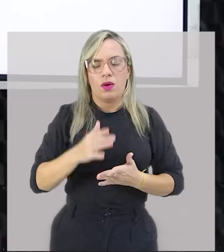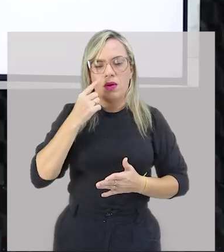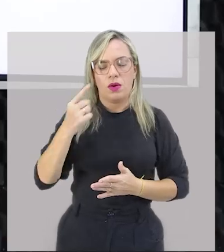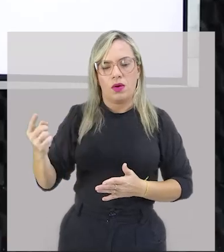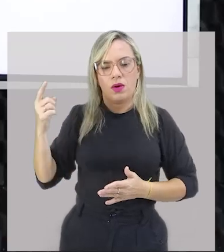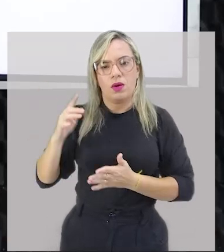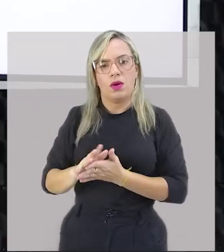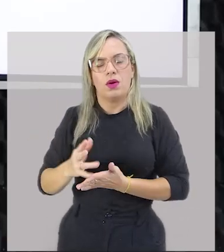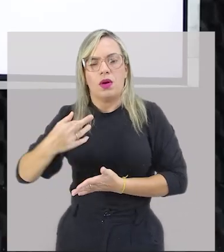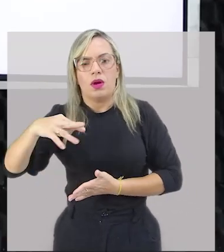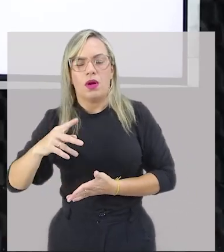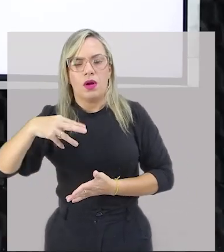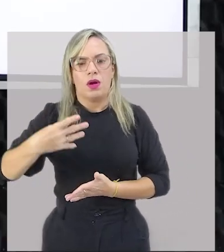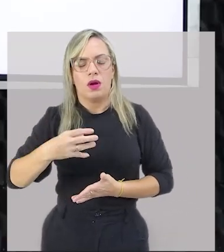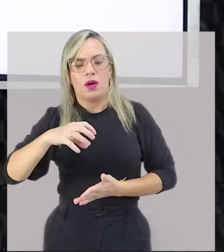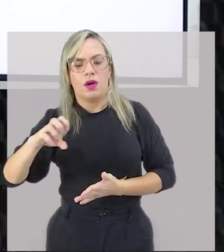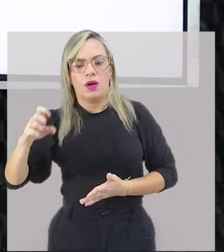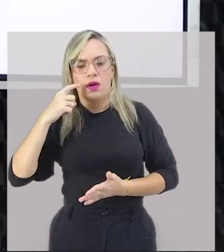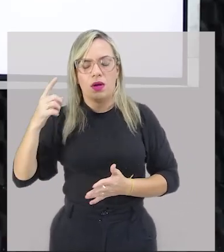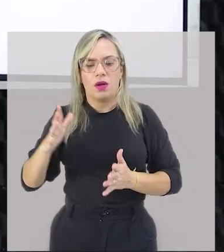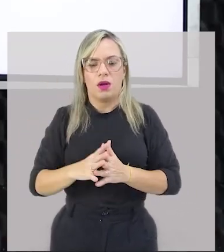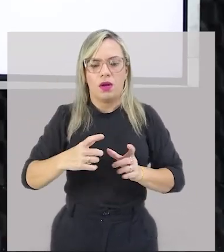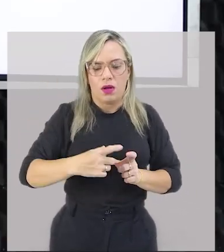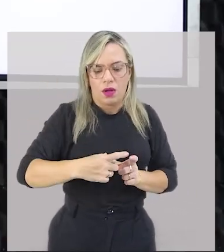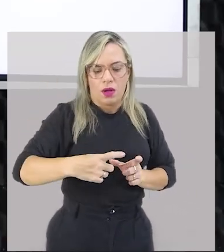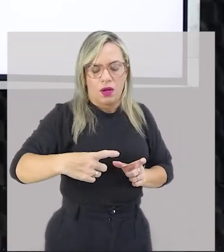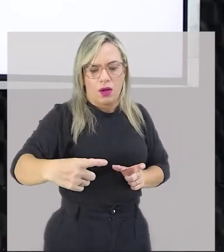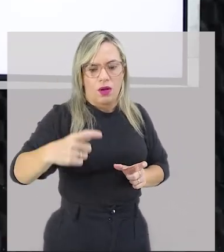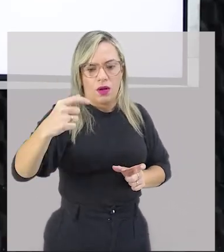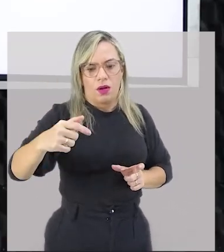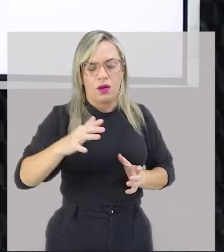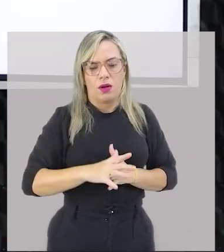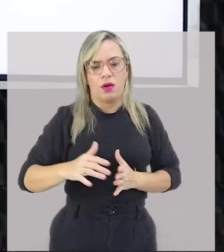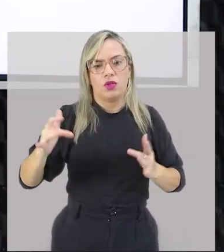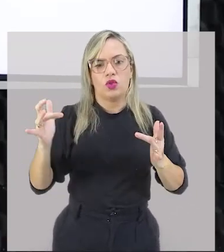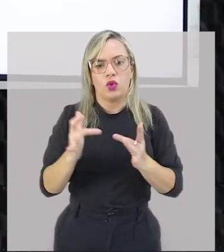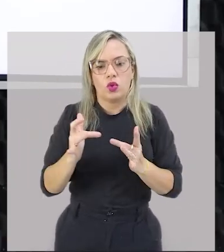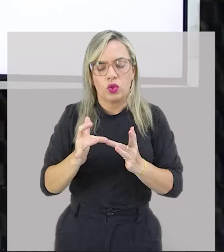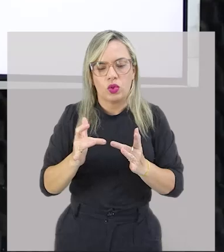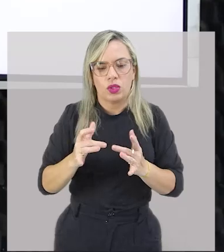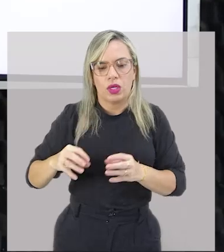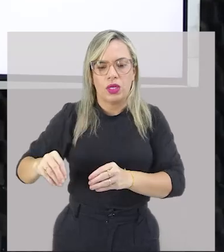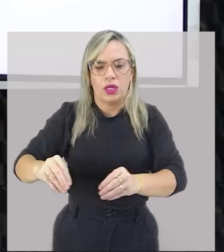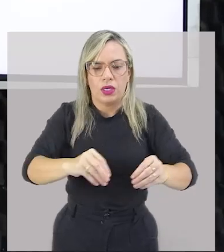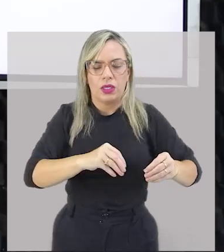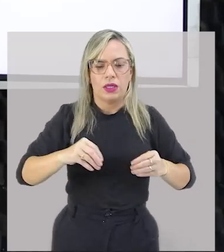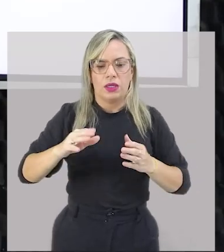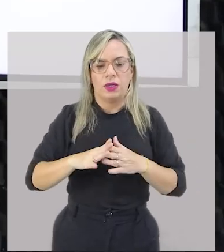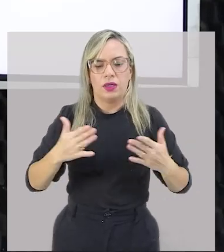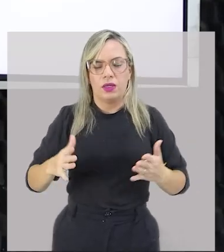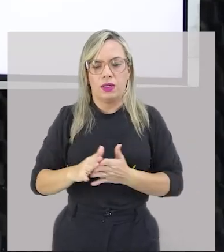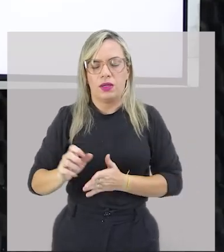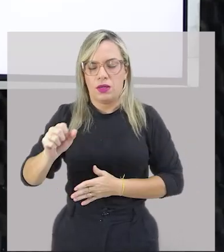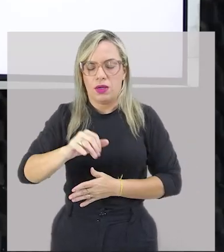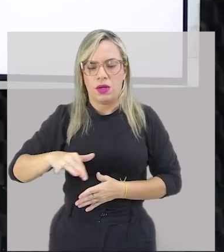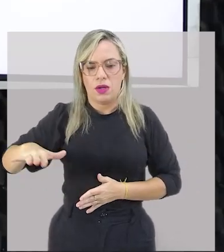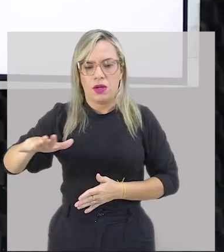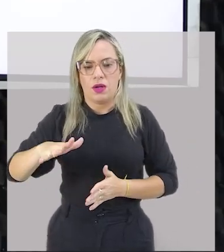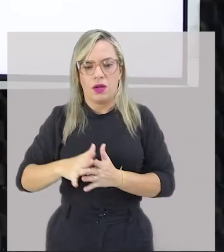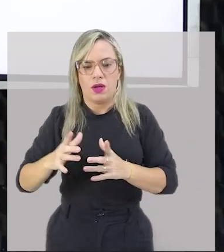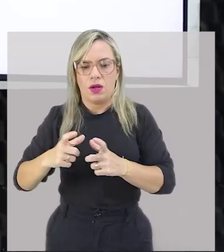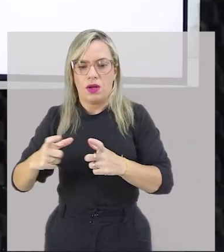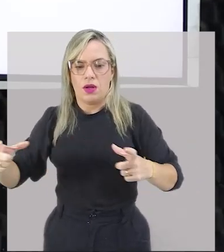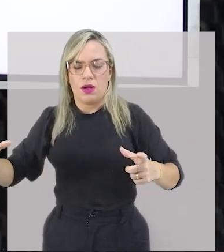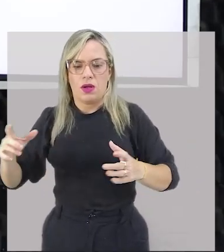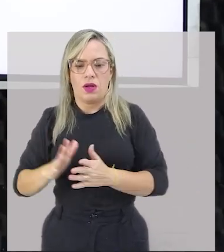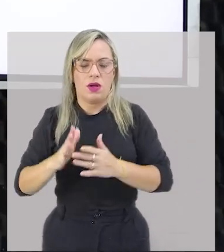calçado que parece com as raquetes é para aumentar a área de contato. Se a área aumenta, a pressão